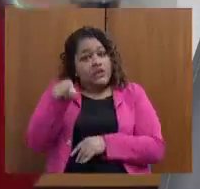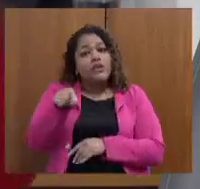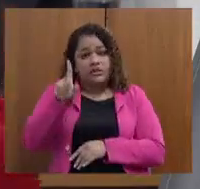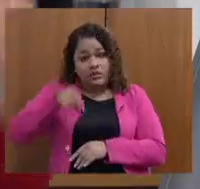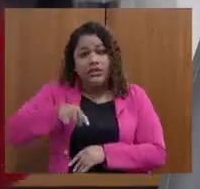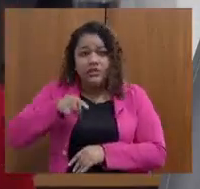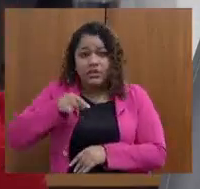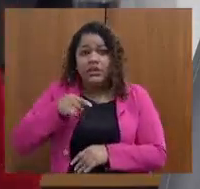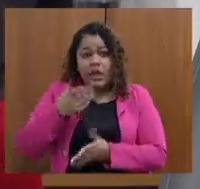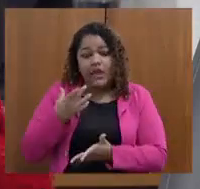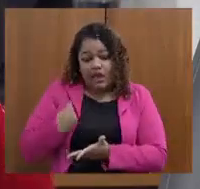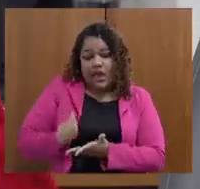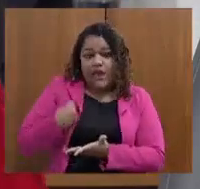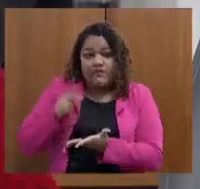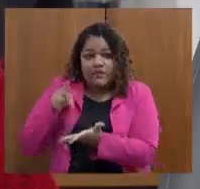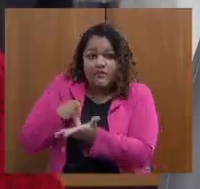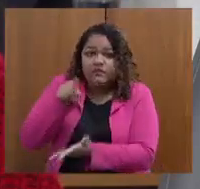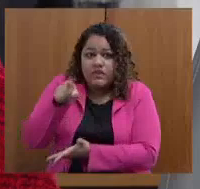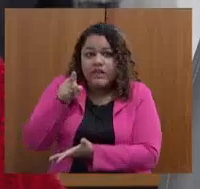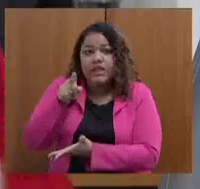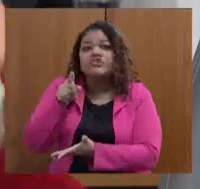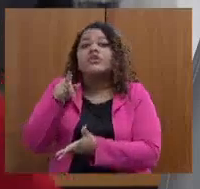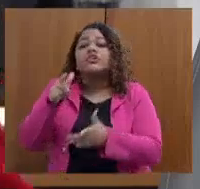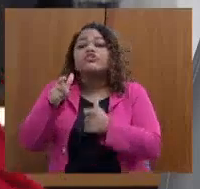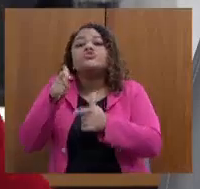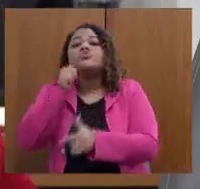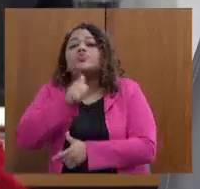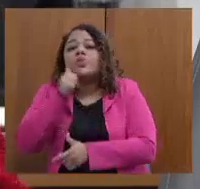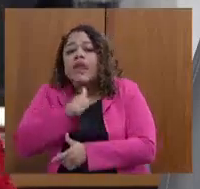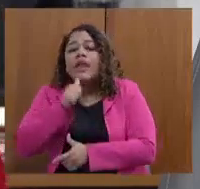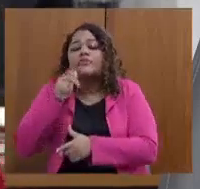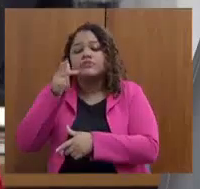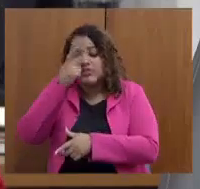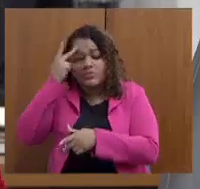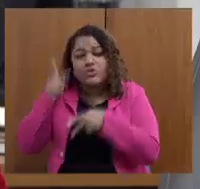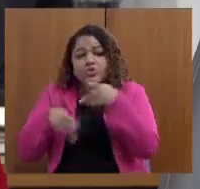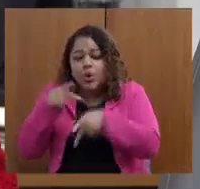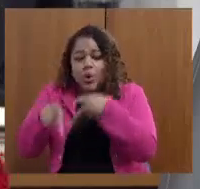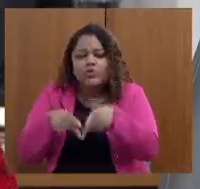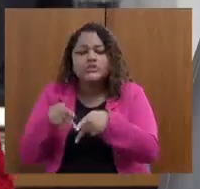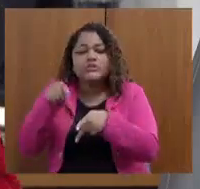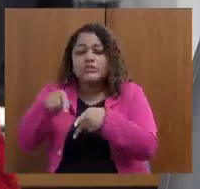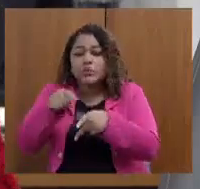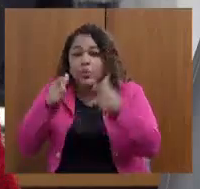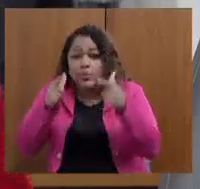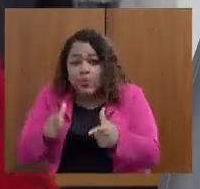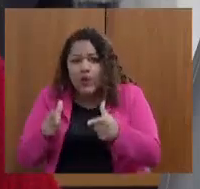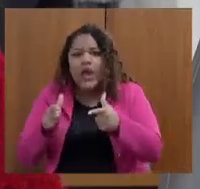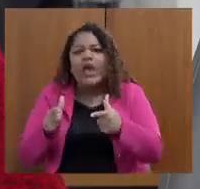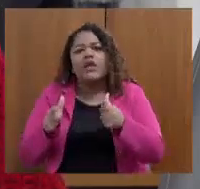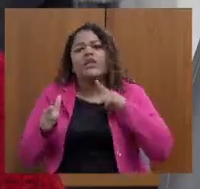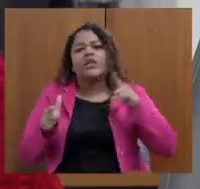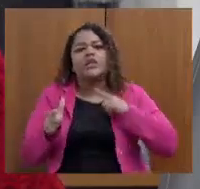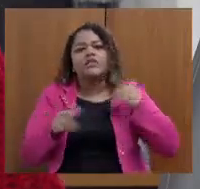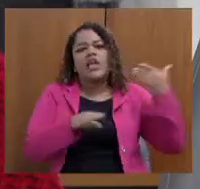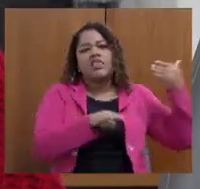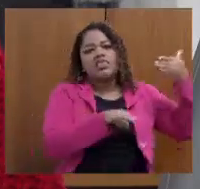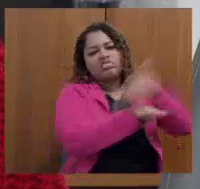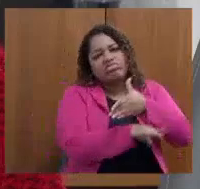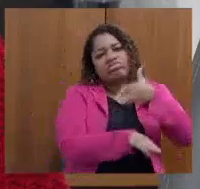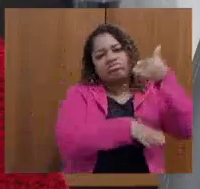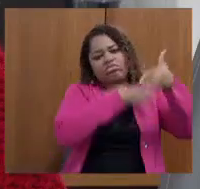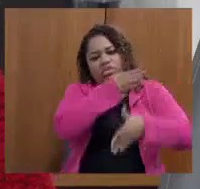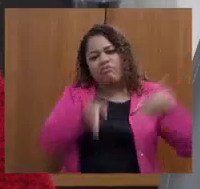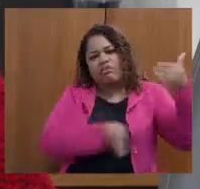por pessoas que não são do território e que portanto precisam de ter processos importantes de proteção